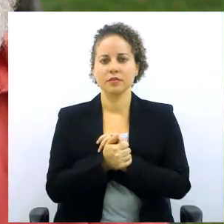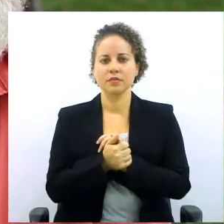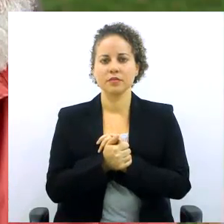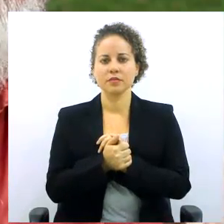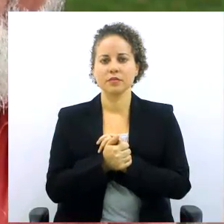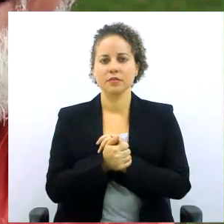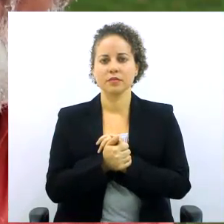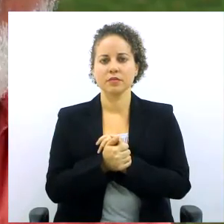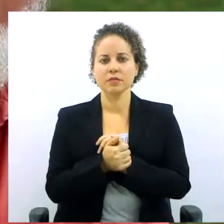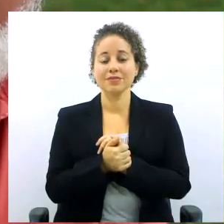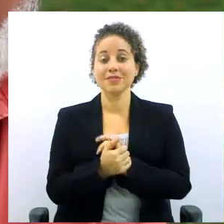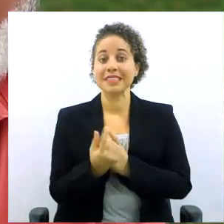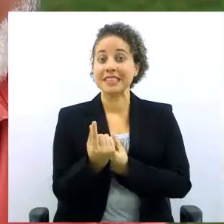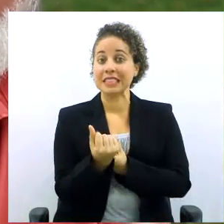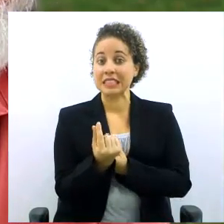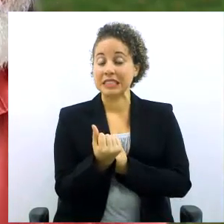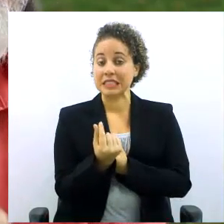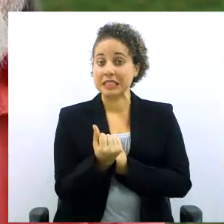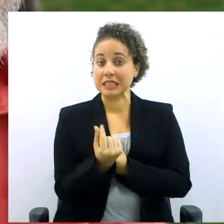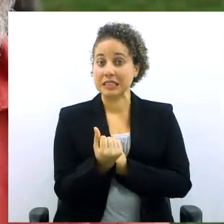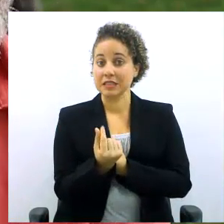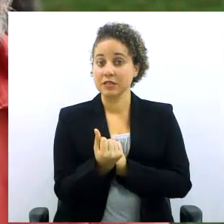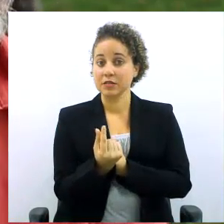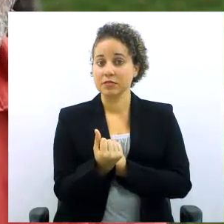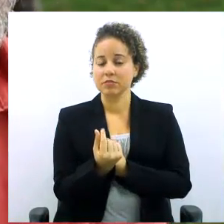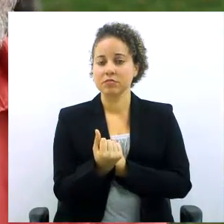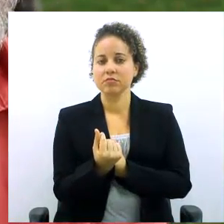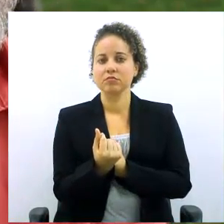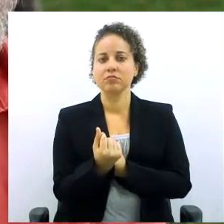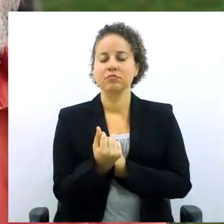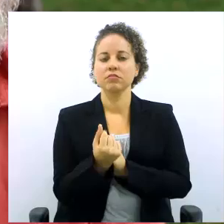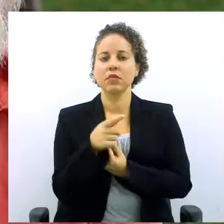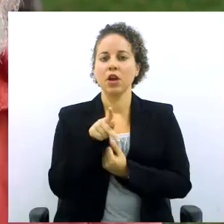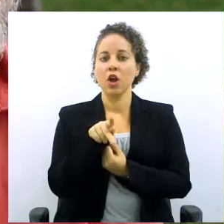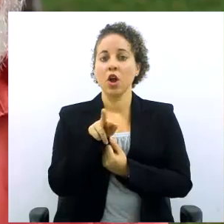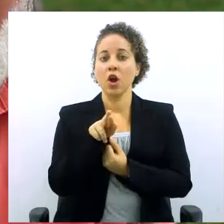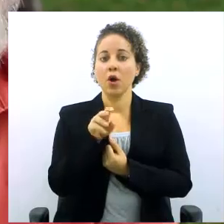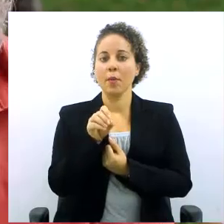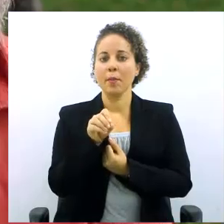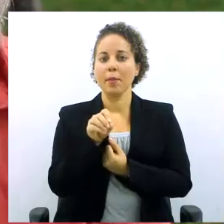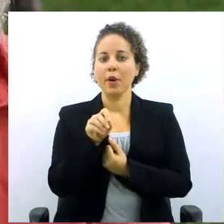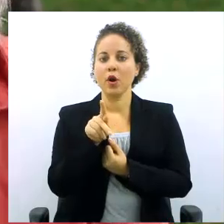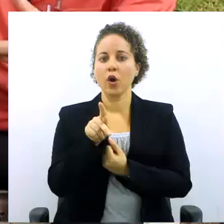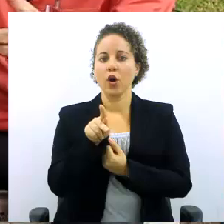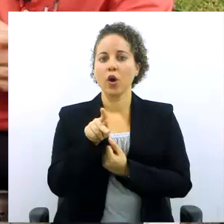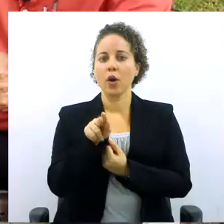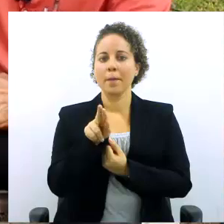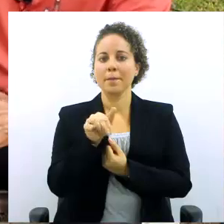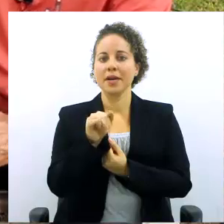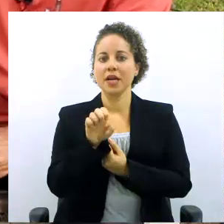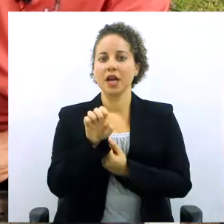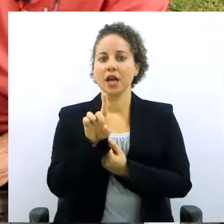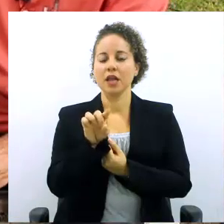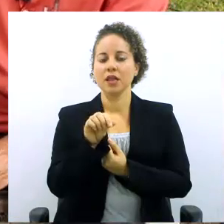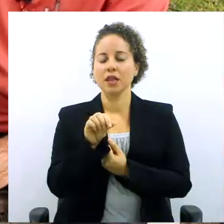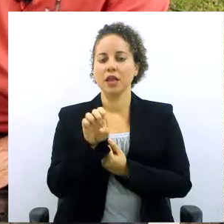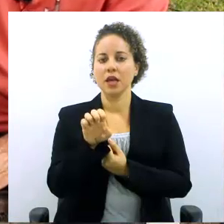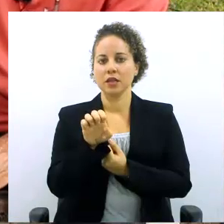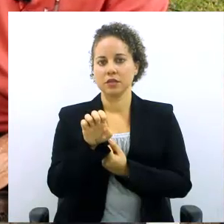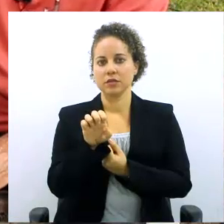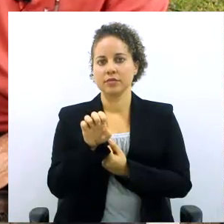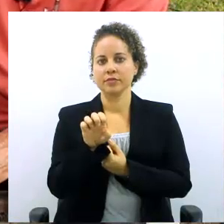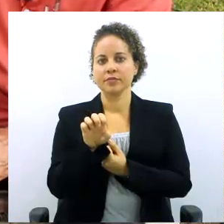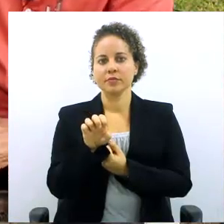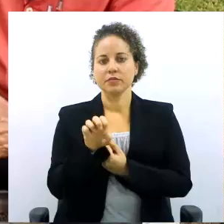desigualdade de renda e propriedade. Tem coisa mais da economia do que